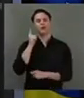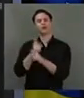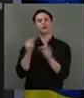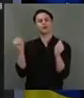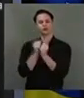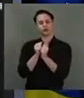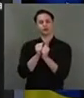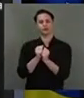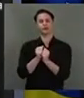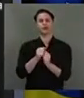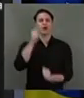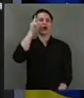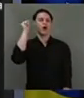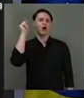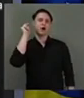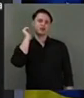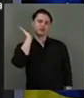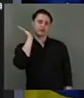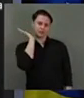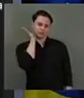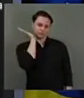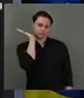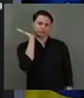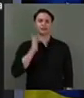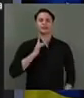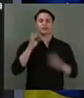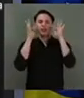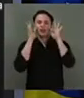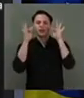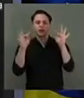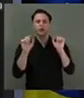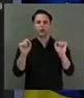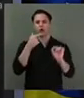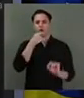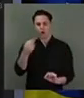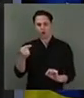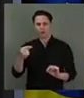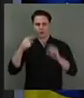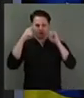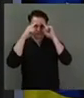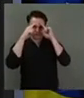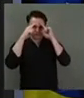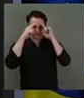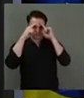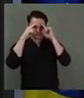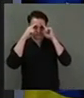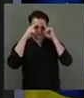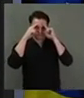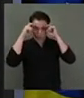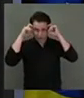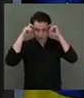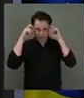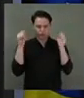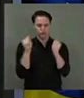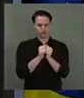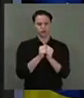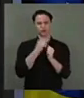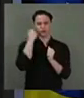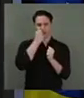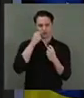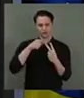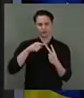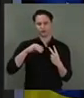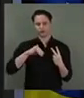Weber e tenho como testemunha o senador Mourão e o senador Marinho. Enquanto o presidente daquela